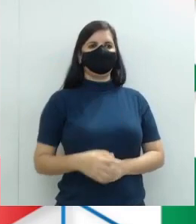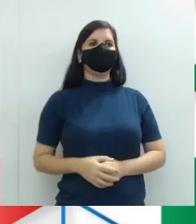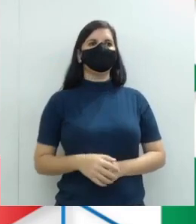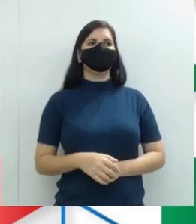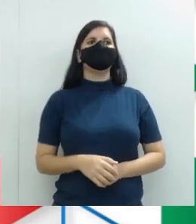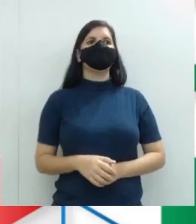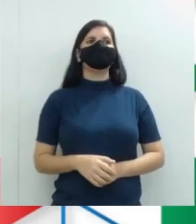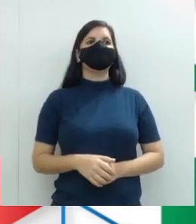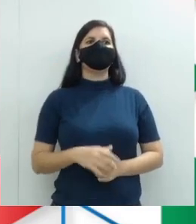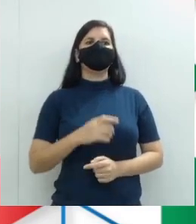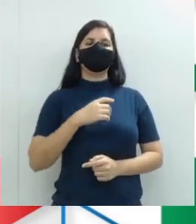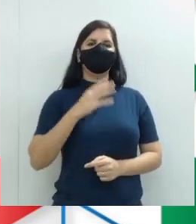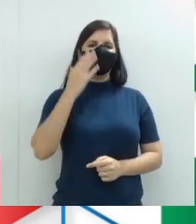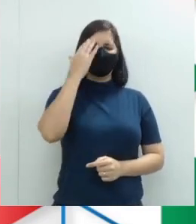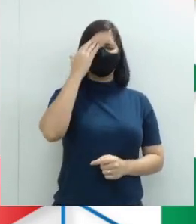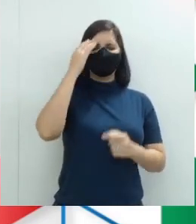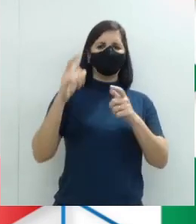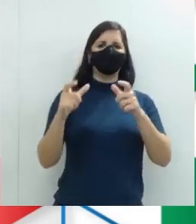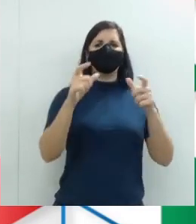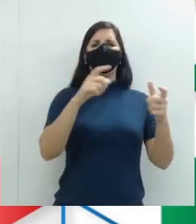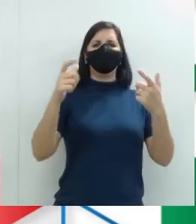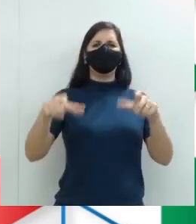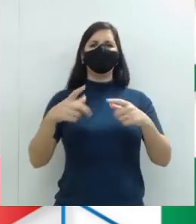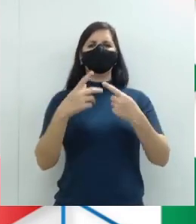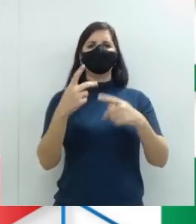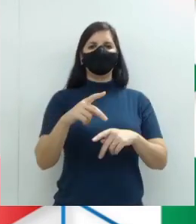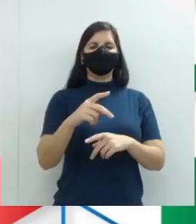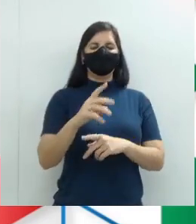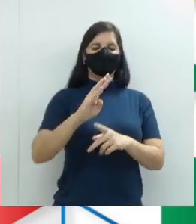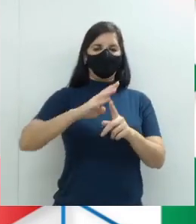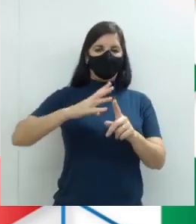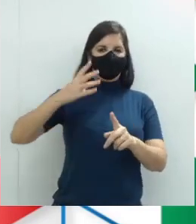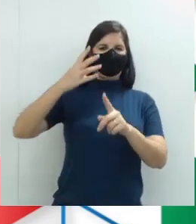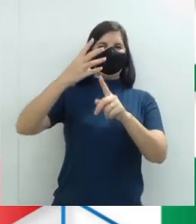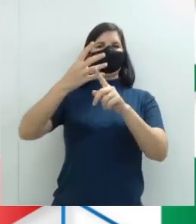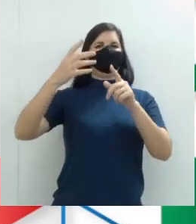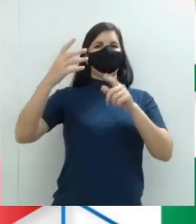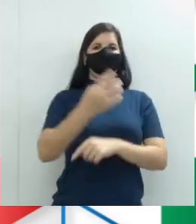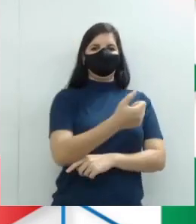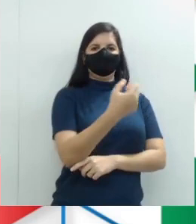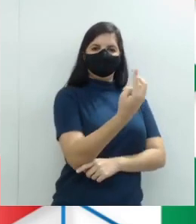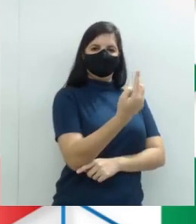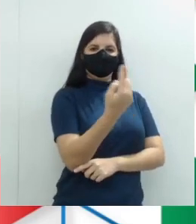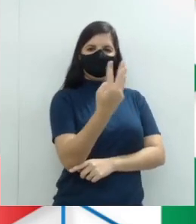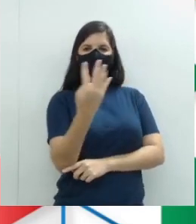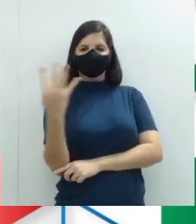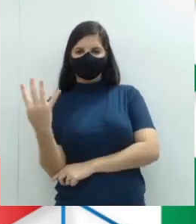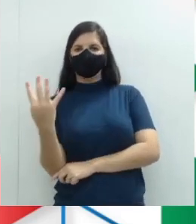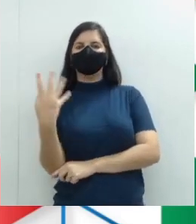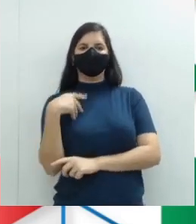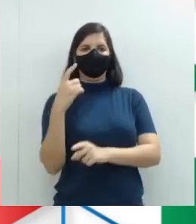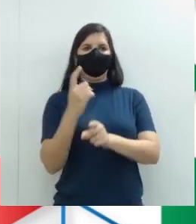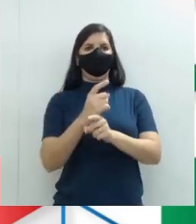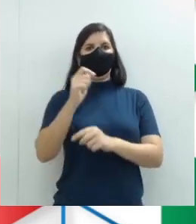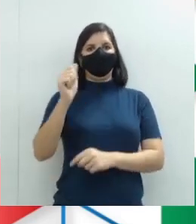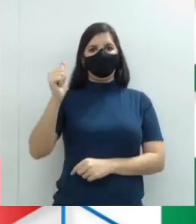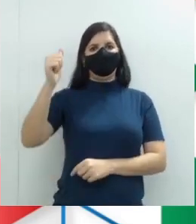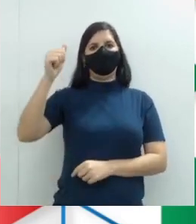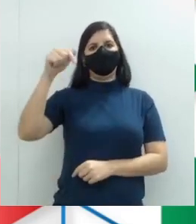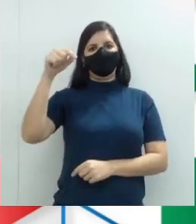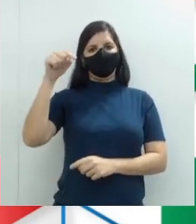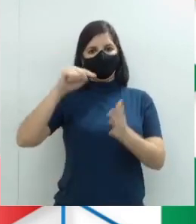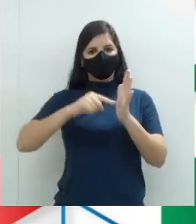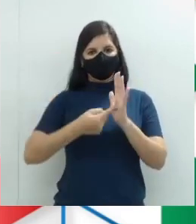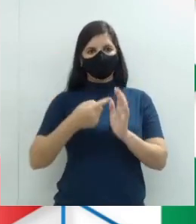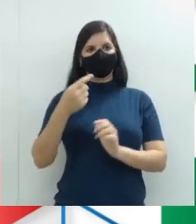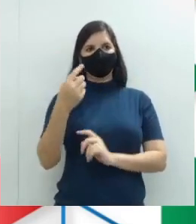Então se eu quero saber a posição de um termo lá na 40ª posição, eu vou achar o termo